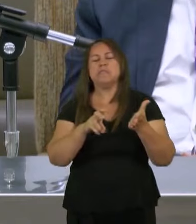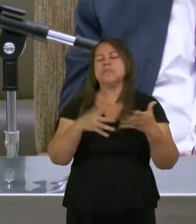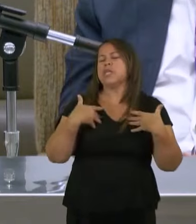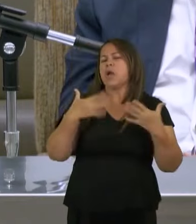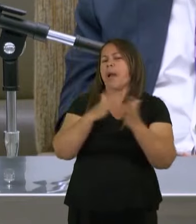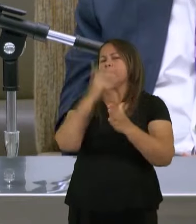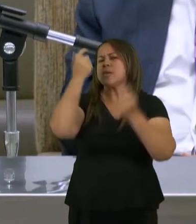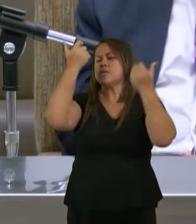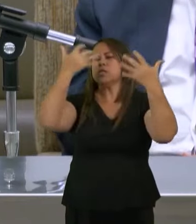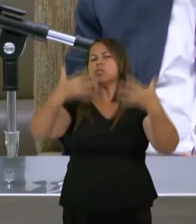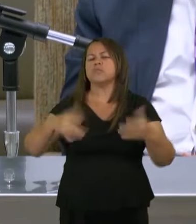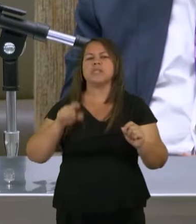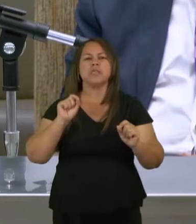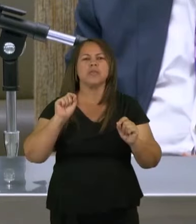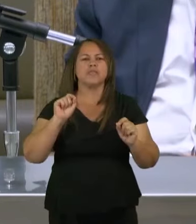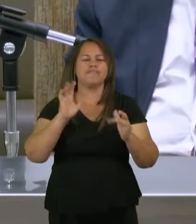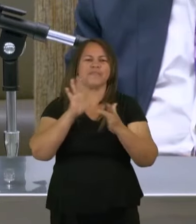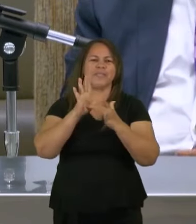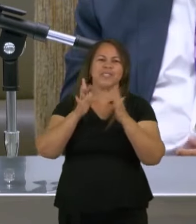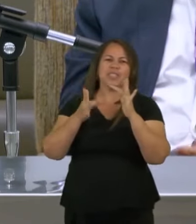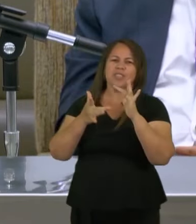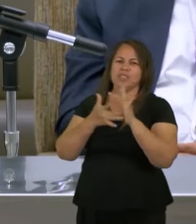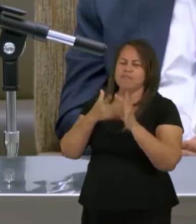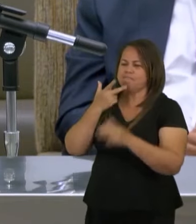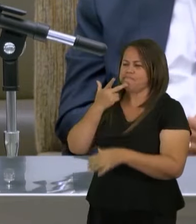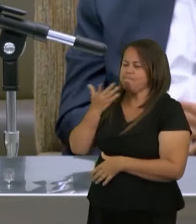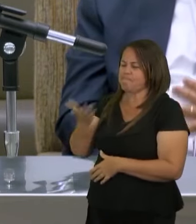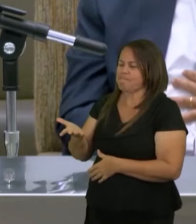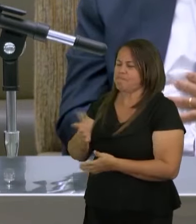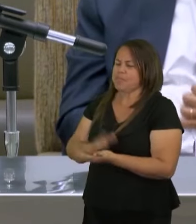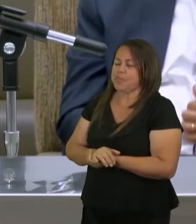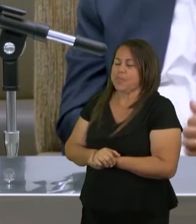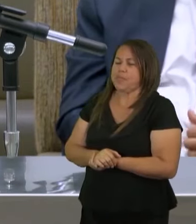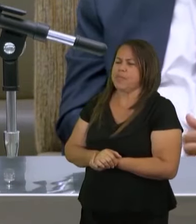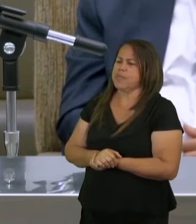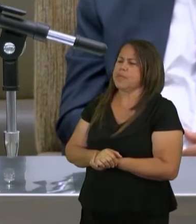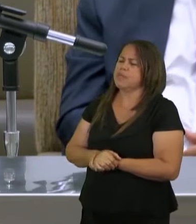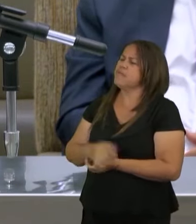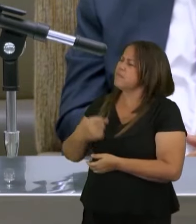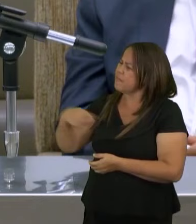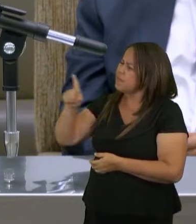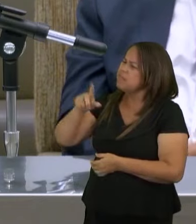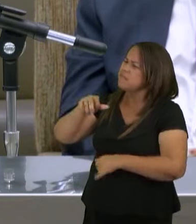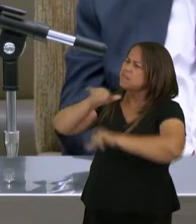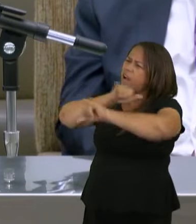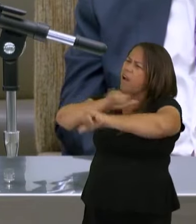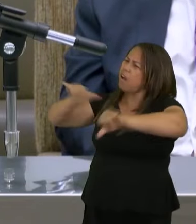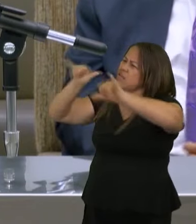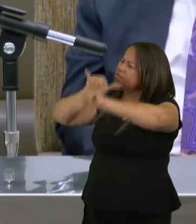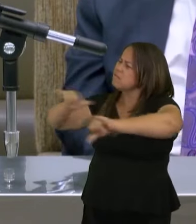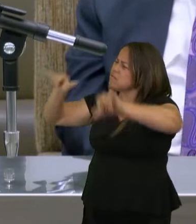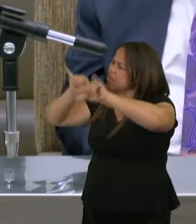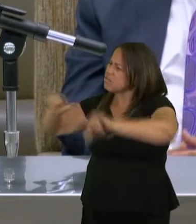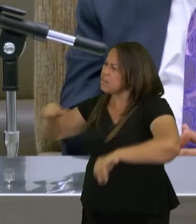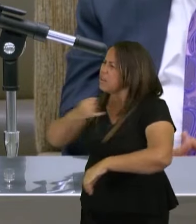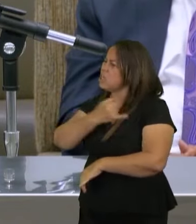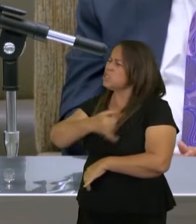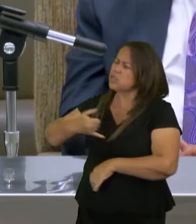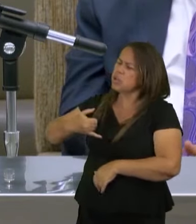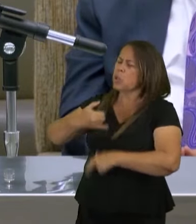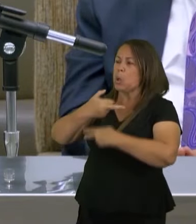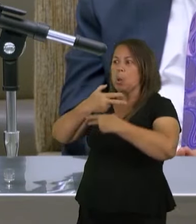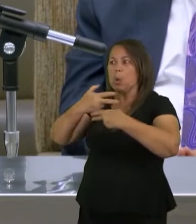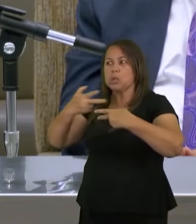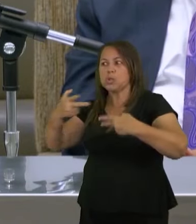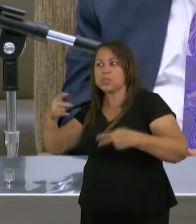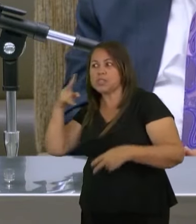a Bíblia diz: e Jesus respondendo disse-lhe: ide e anunciai a João as coisas